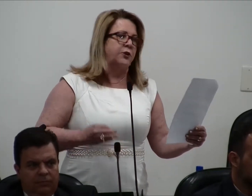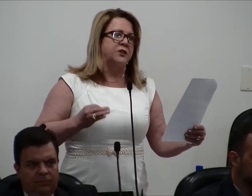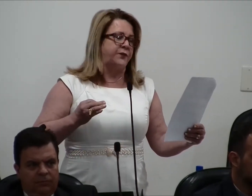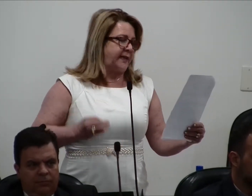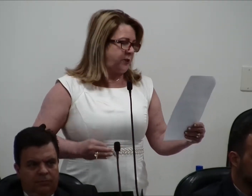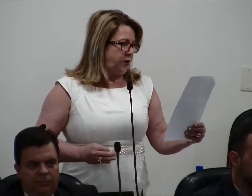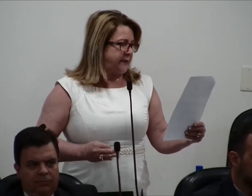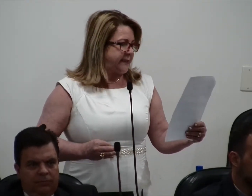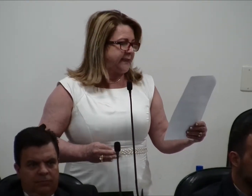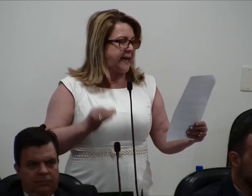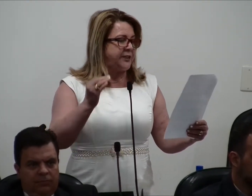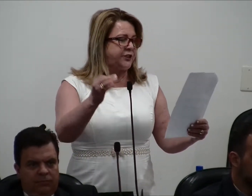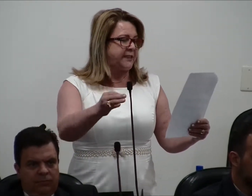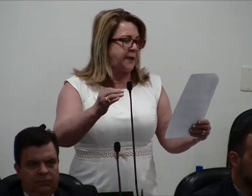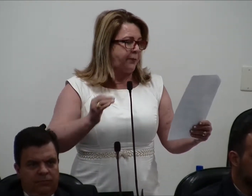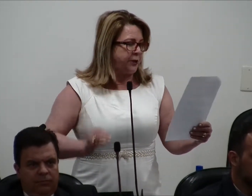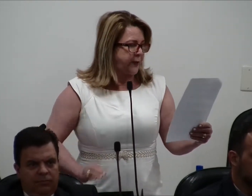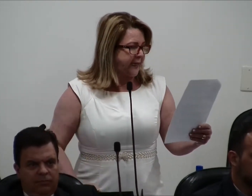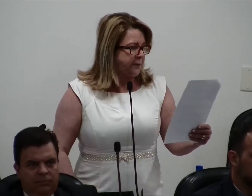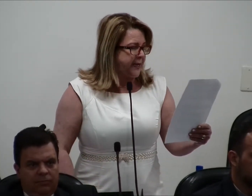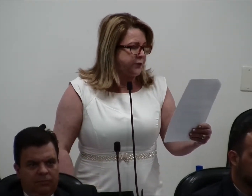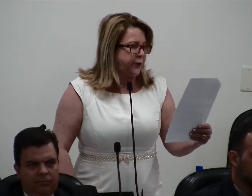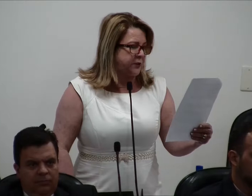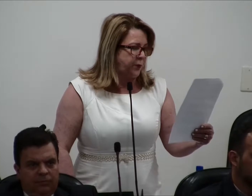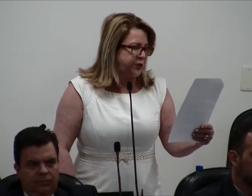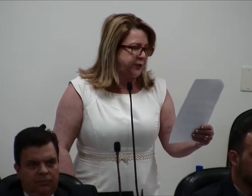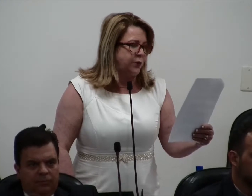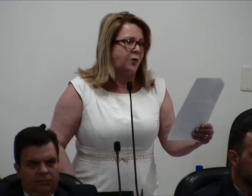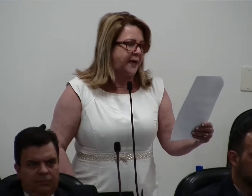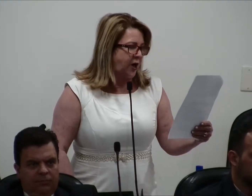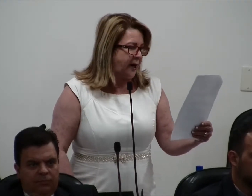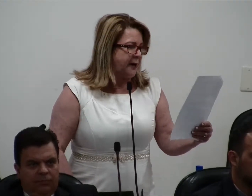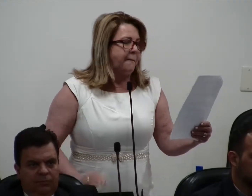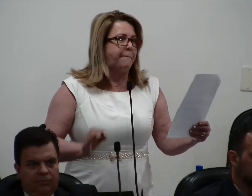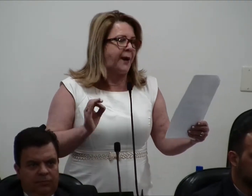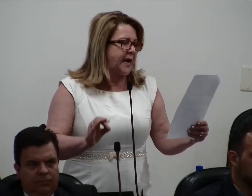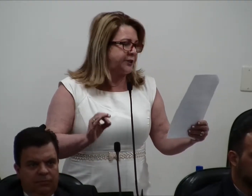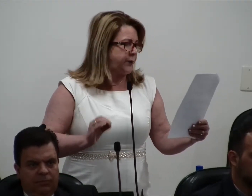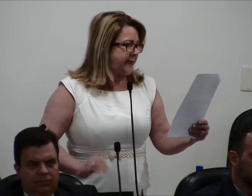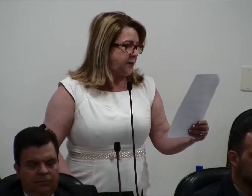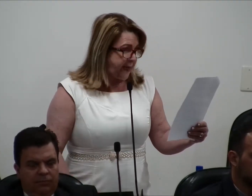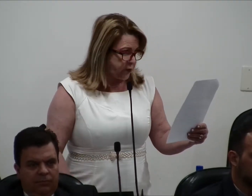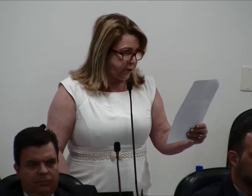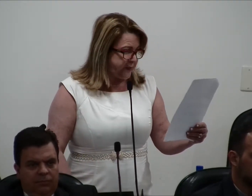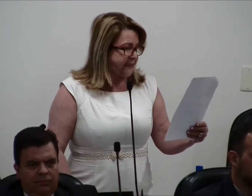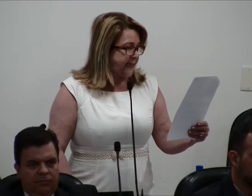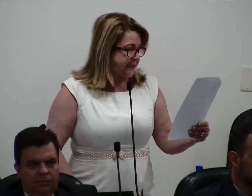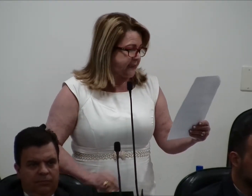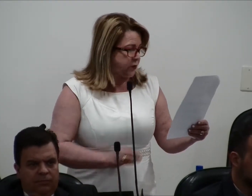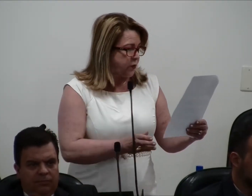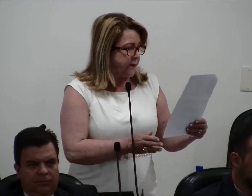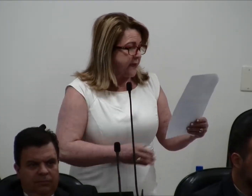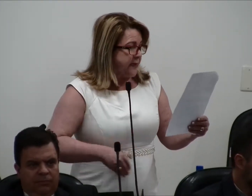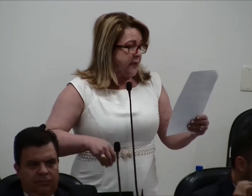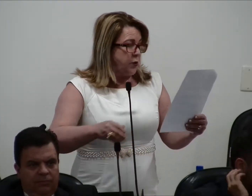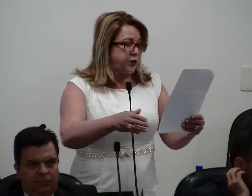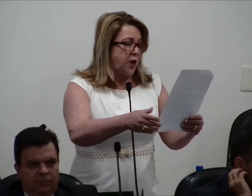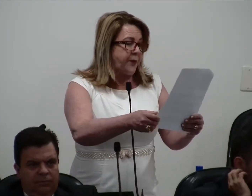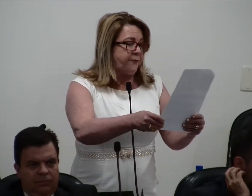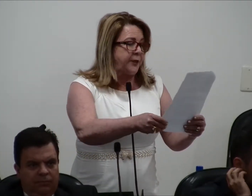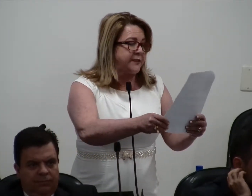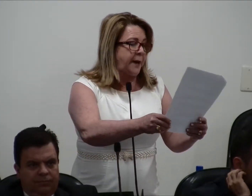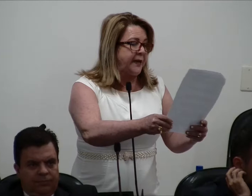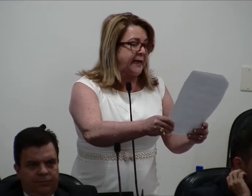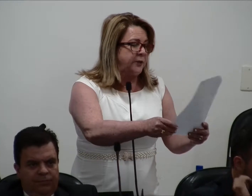Espantosamente, senhores vereadores, 3 dias depois o requerimento foi respondido, ou melhor, parte do requerimento foi esclarecido. O